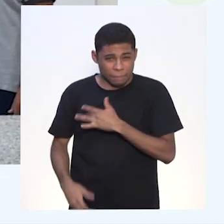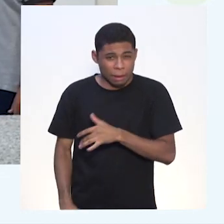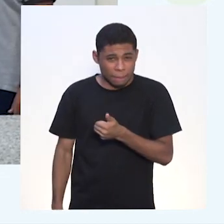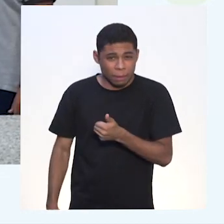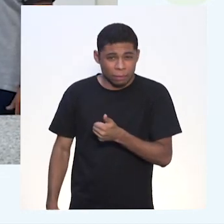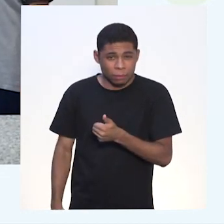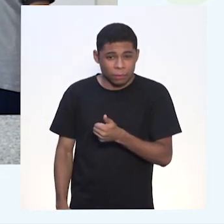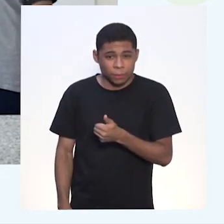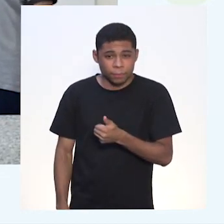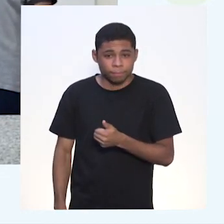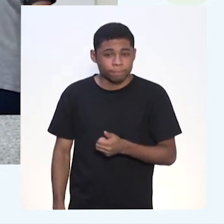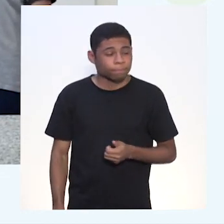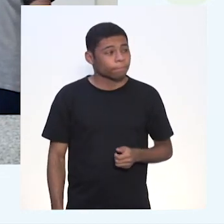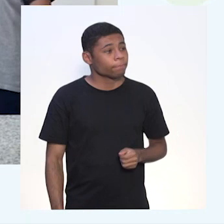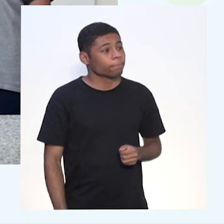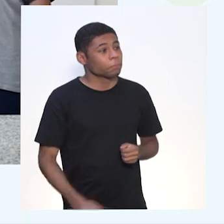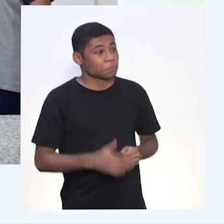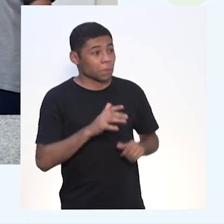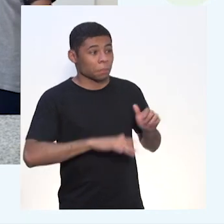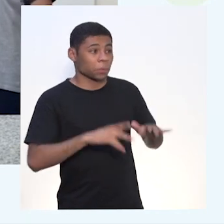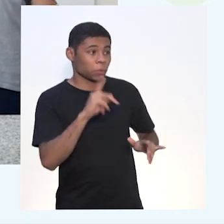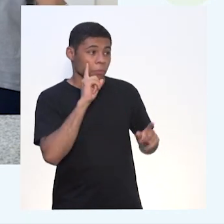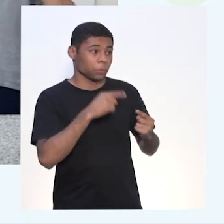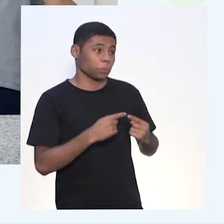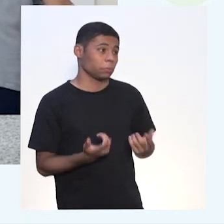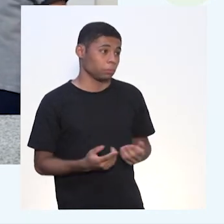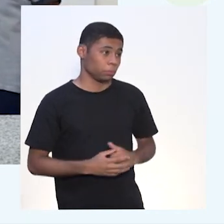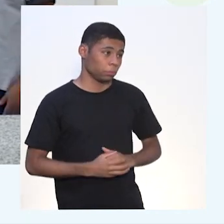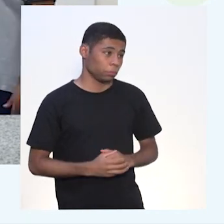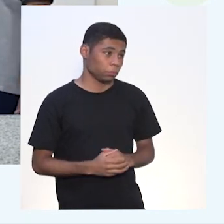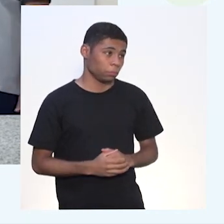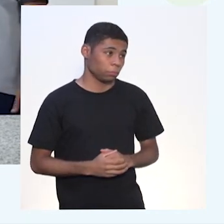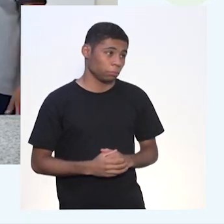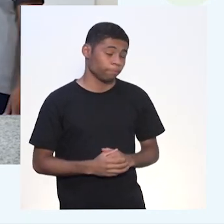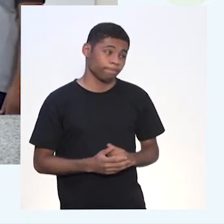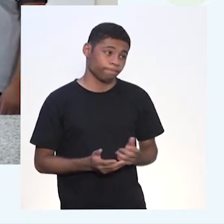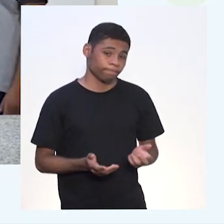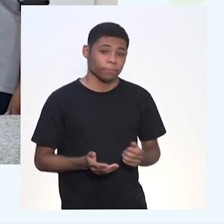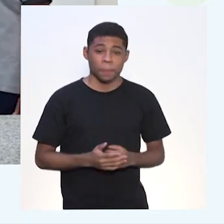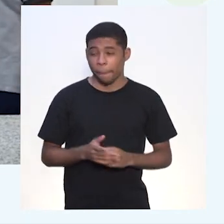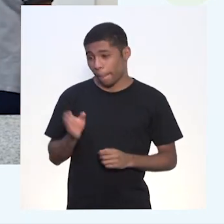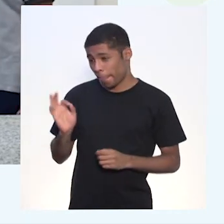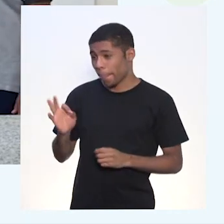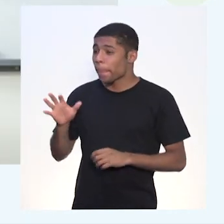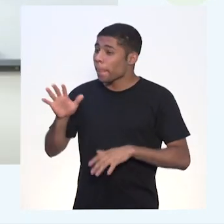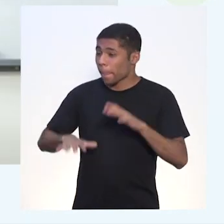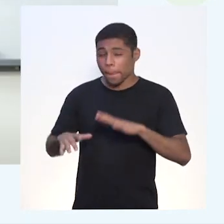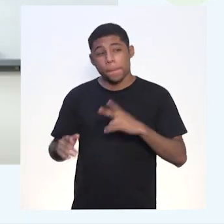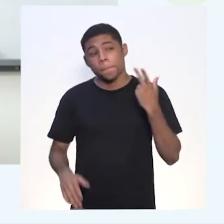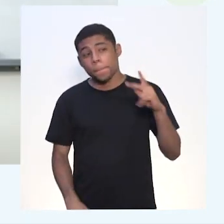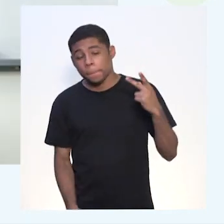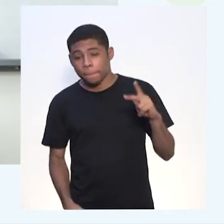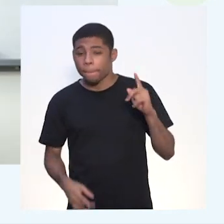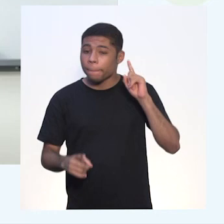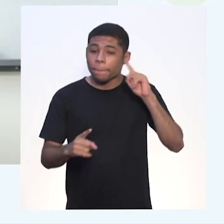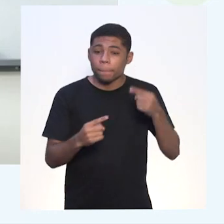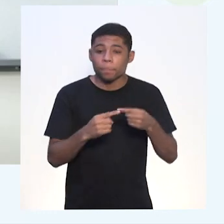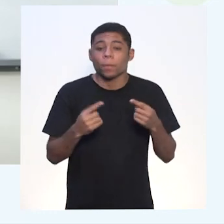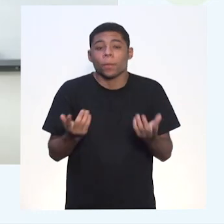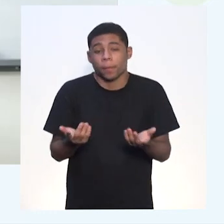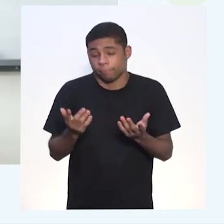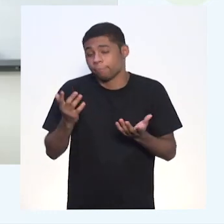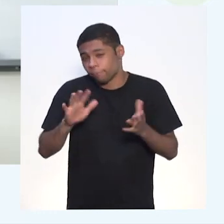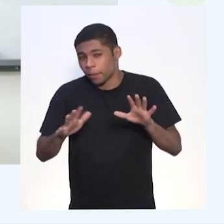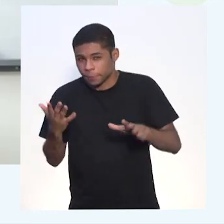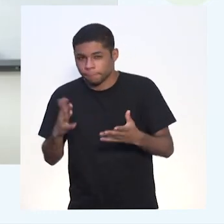pena? Bom, aí vai depender também do objetivo de fazer, então, né? Da relação custo-benefício, né? Seria mais ou menos